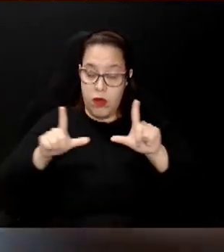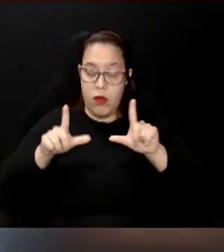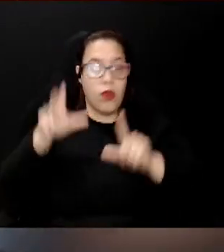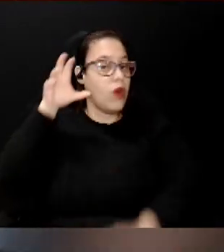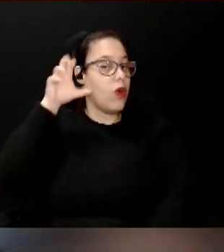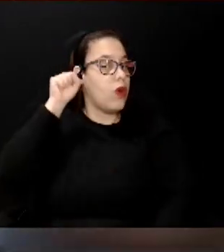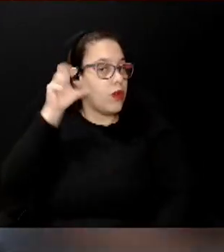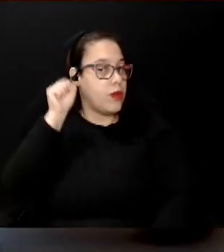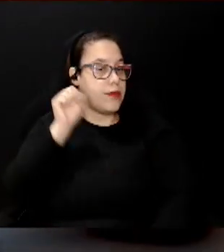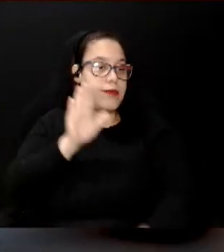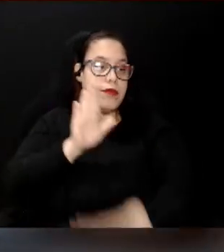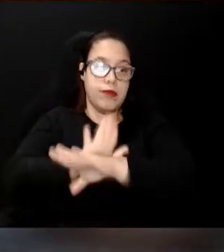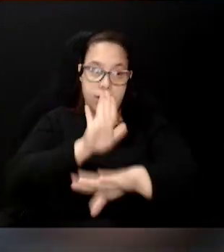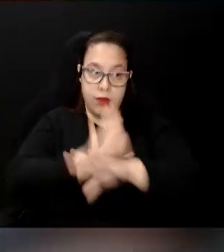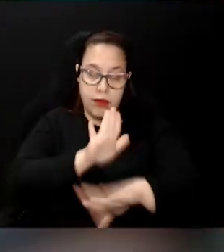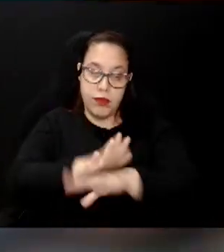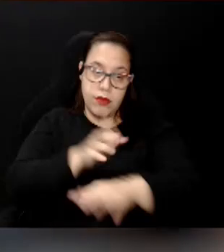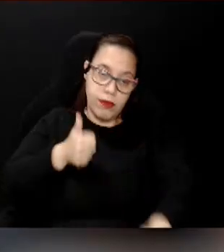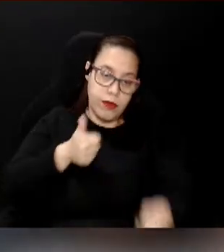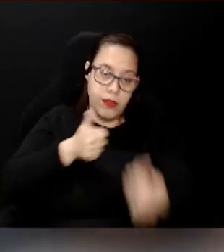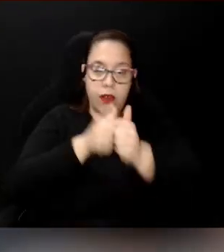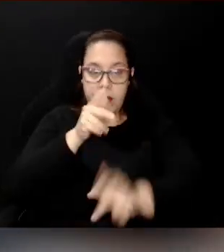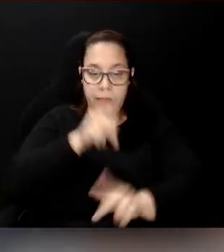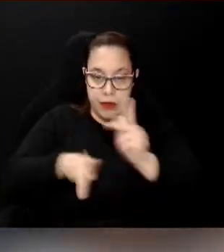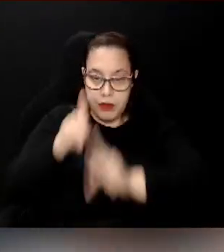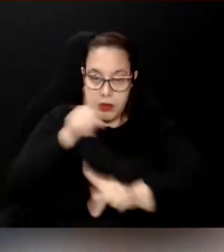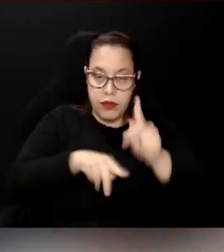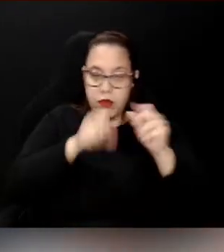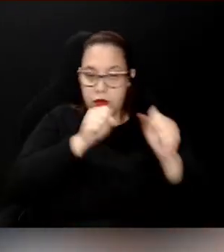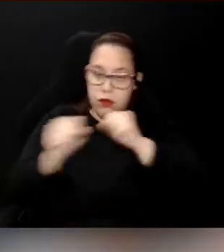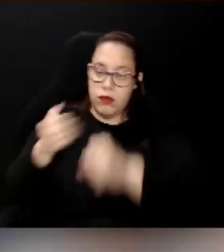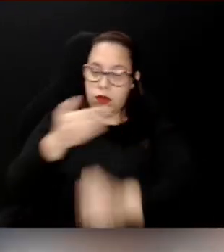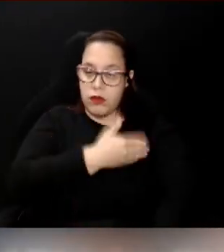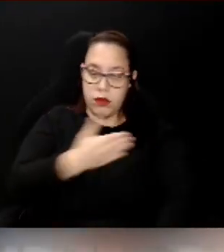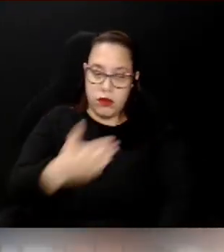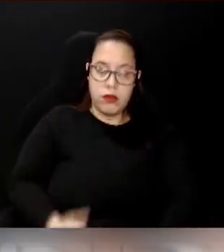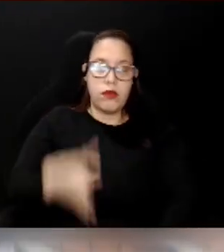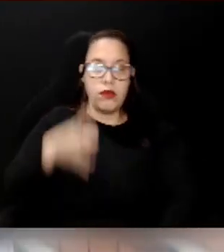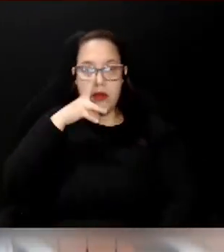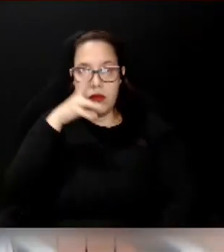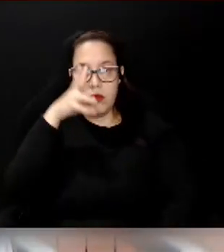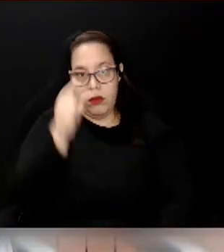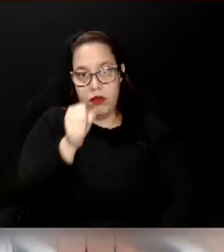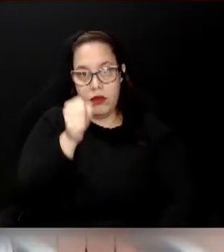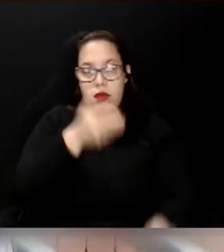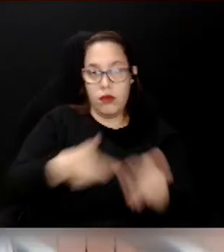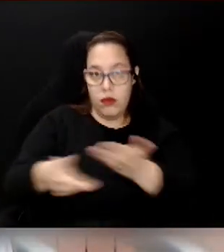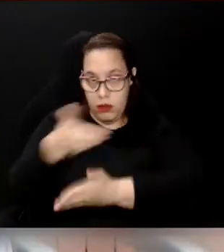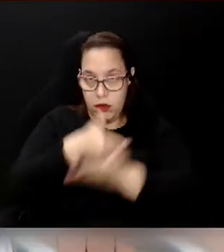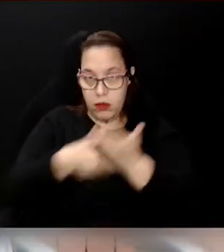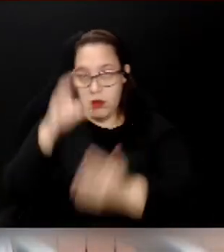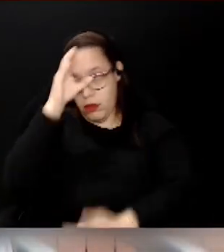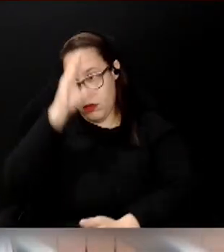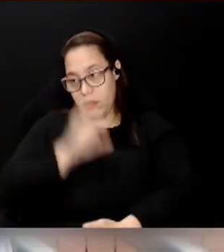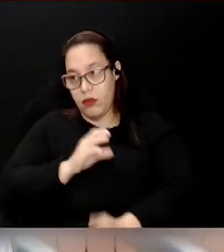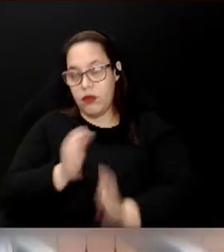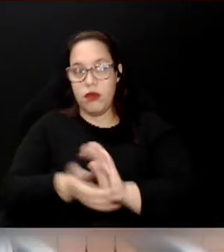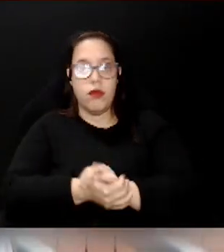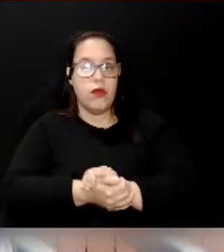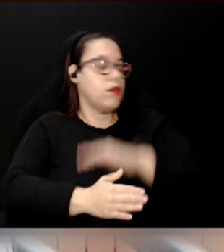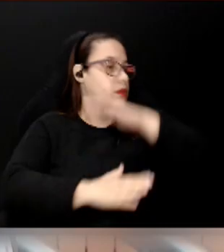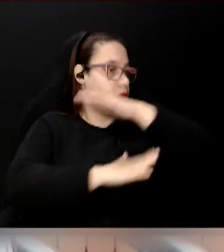ajudam a aproximar a população do poder público e fortalecer a participação cidadã. A Câmara é a casa do povo,